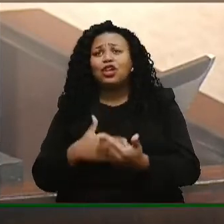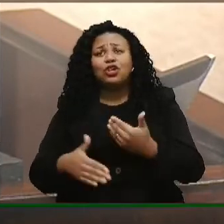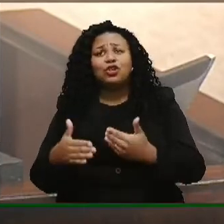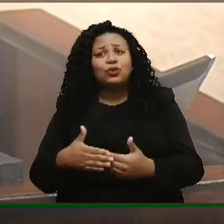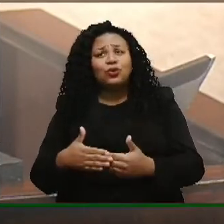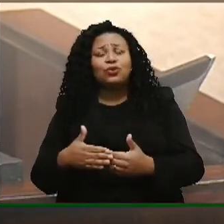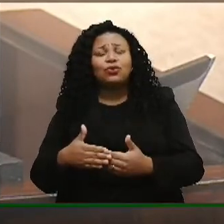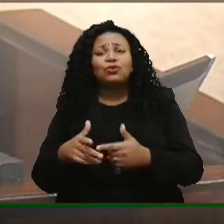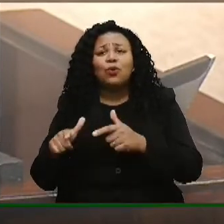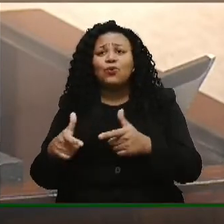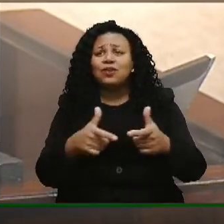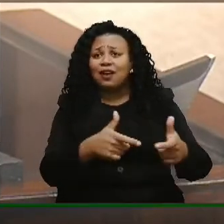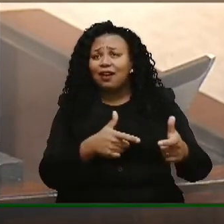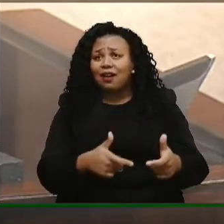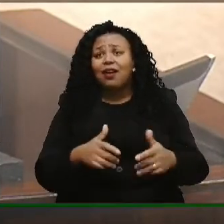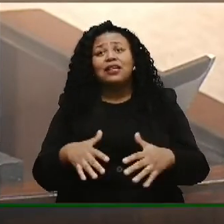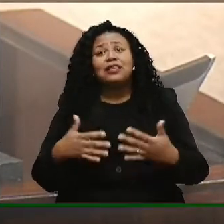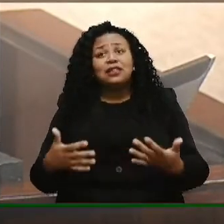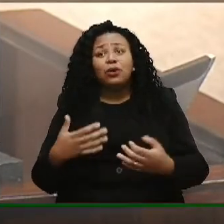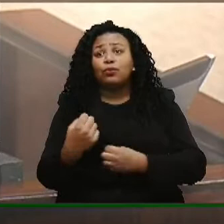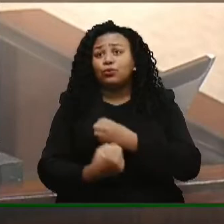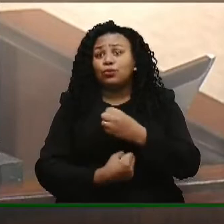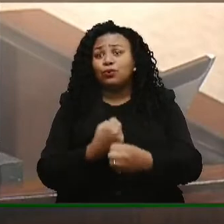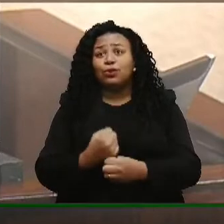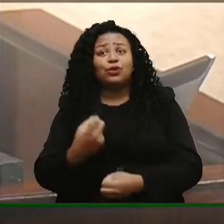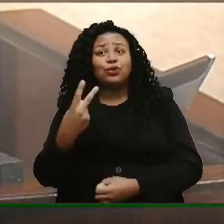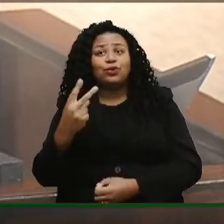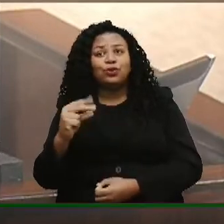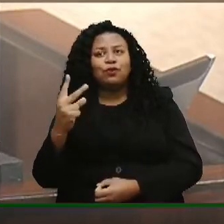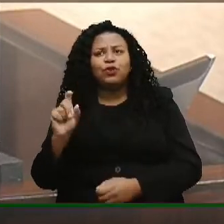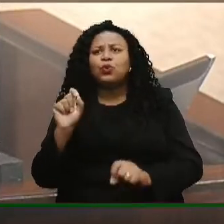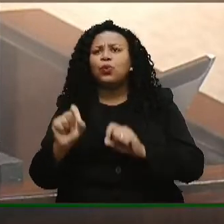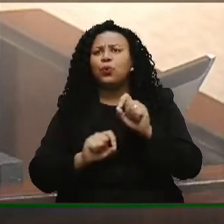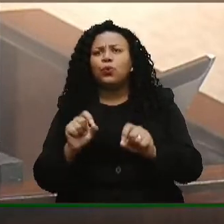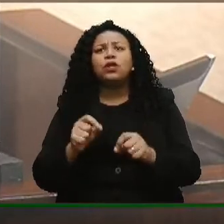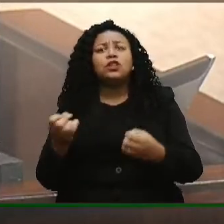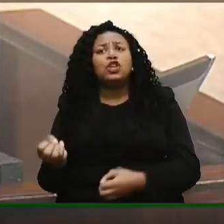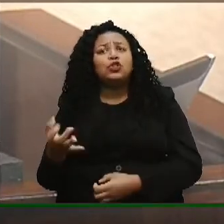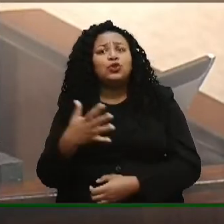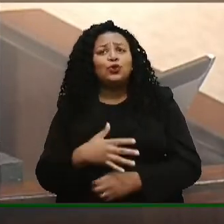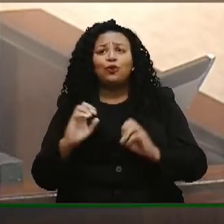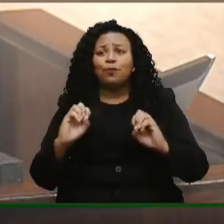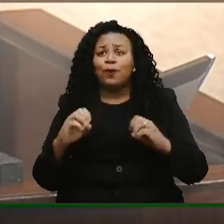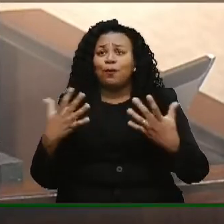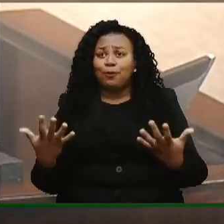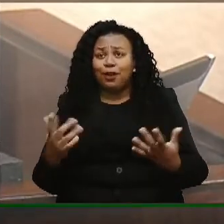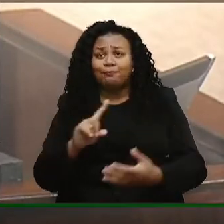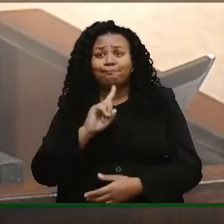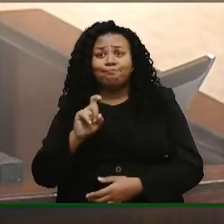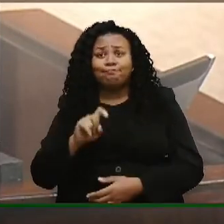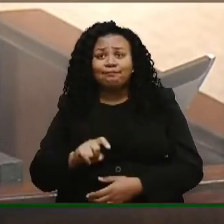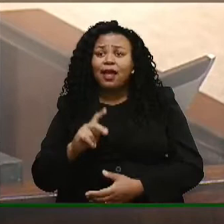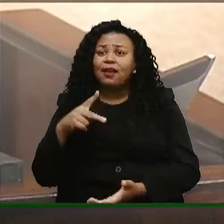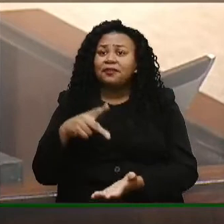lados. Então, em pleno ano de 2020, o que que há de novo para nós comemorarmos?